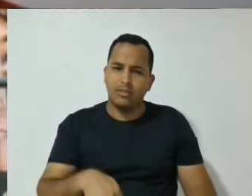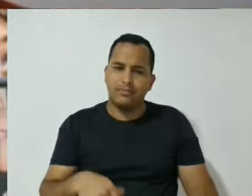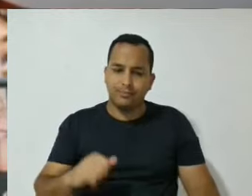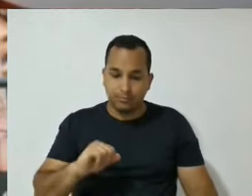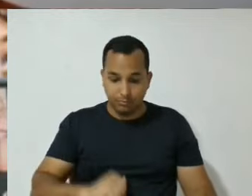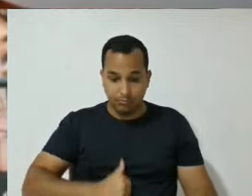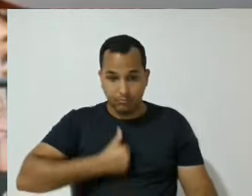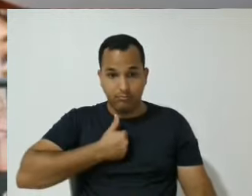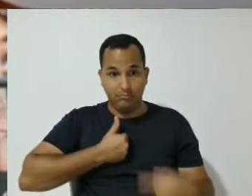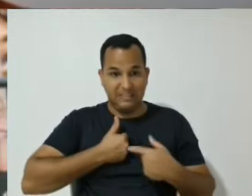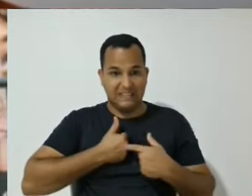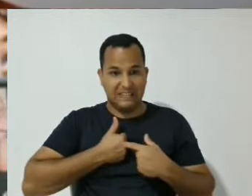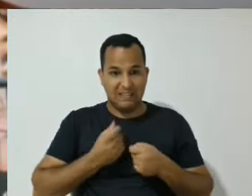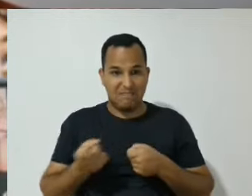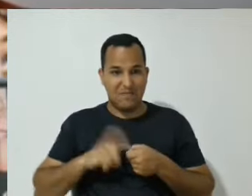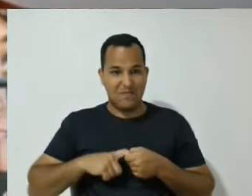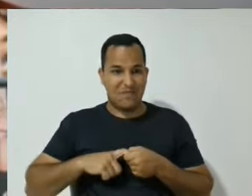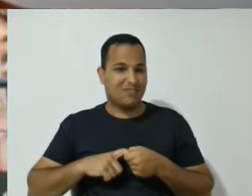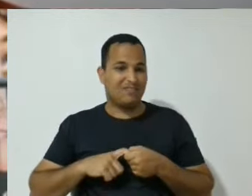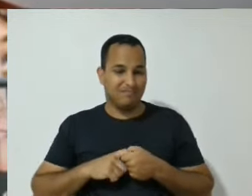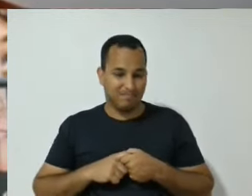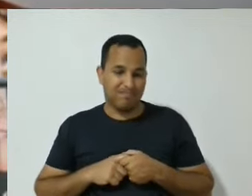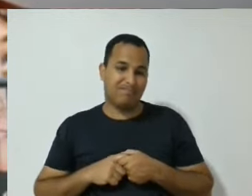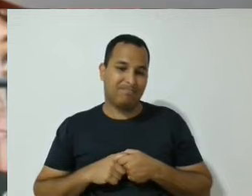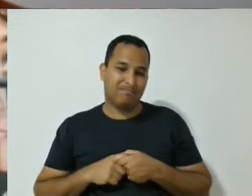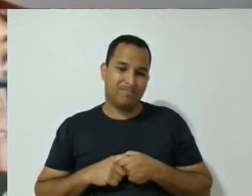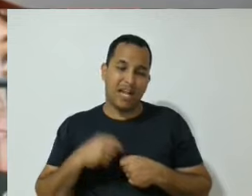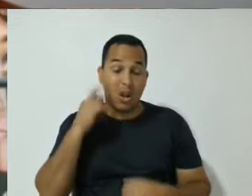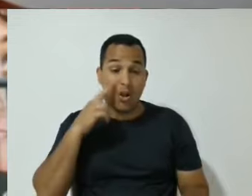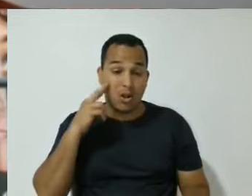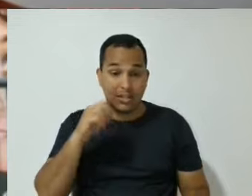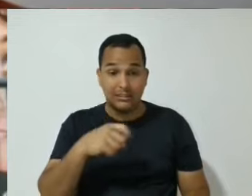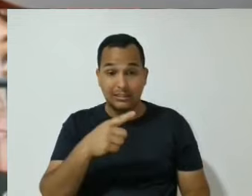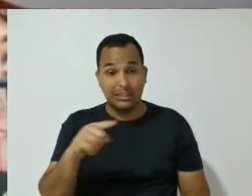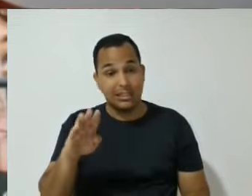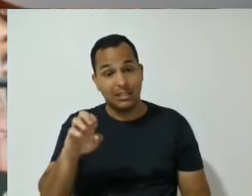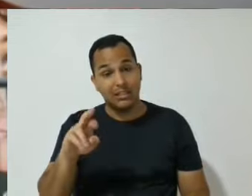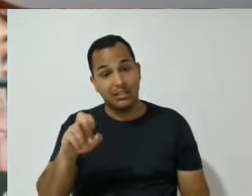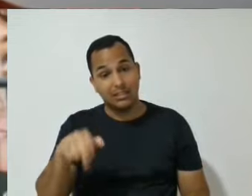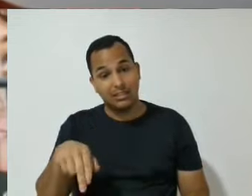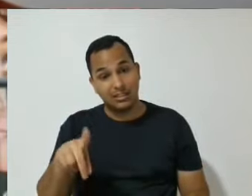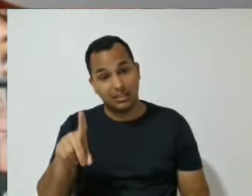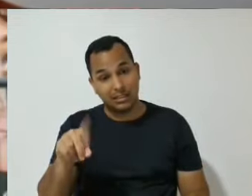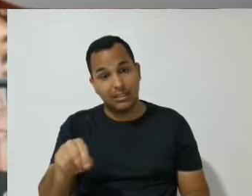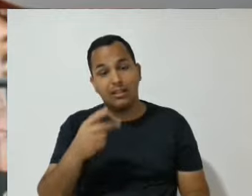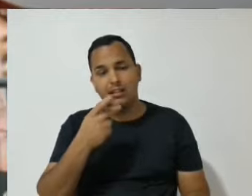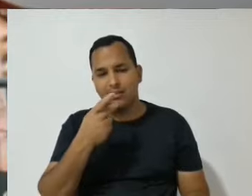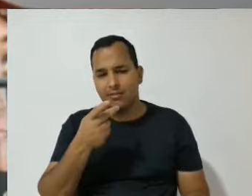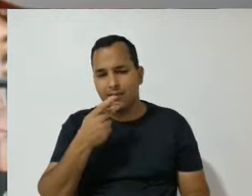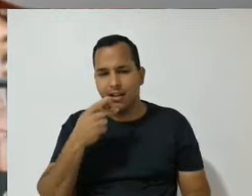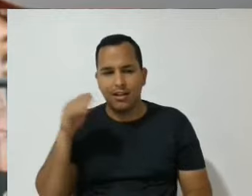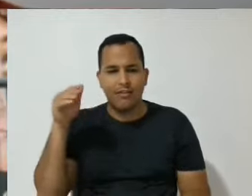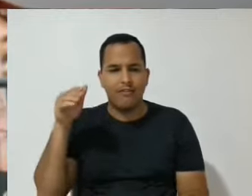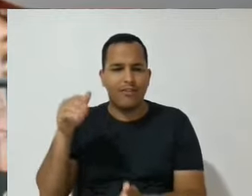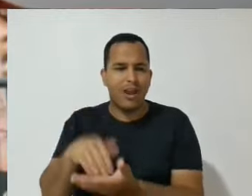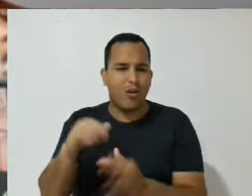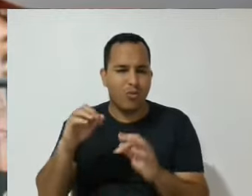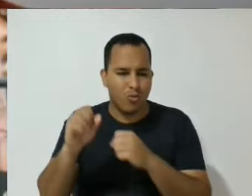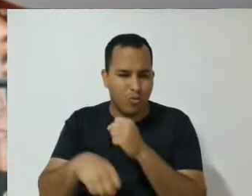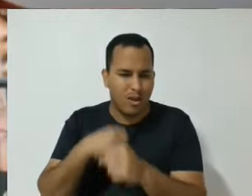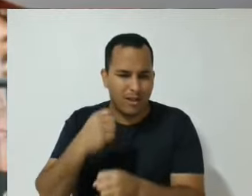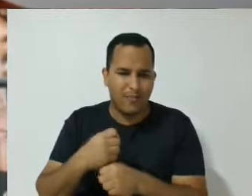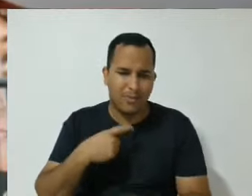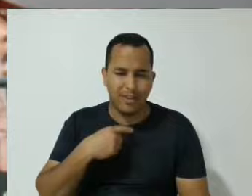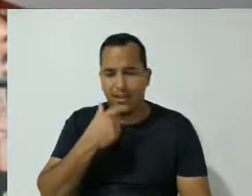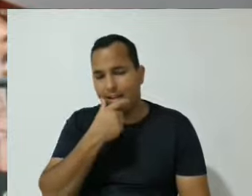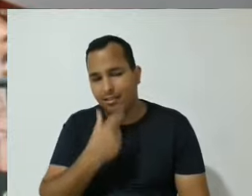autoestima. As Rosas São Bernardo, olha, elas falam, quando elas, no final do ano, né? No final do ano que a gente tem Natal, Ano